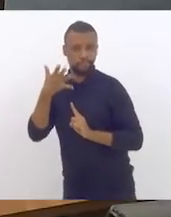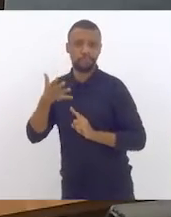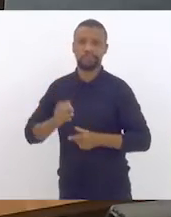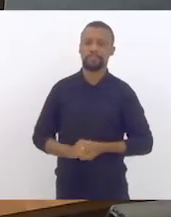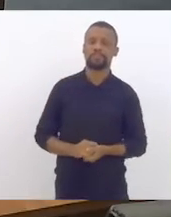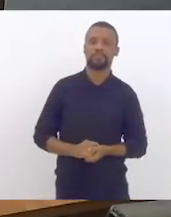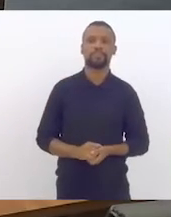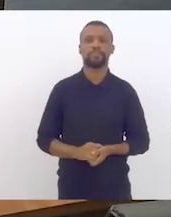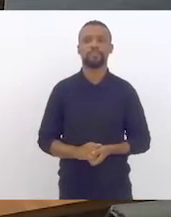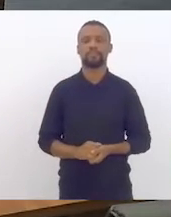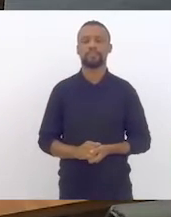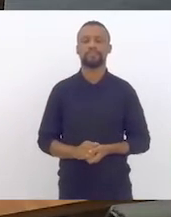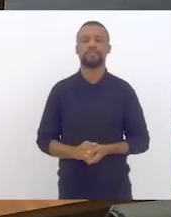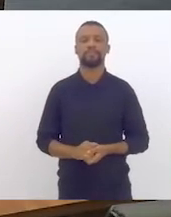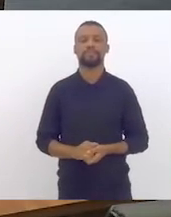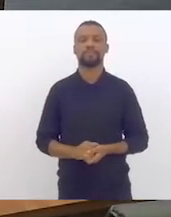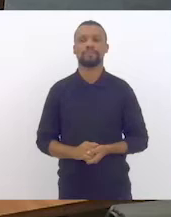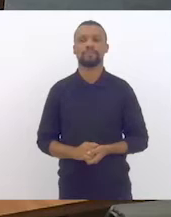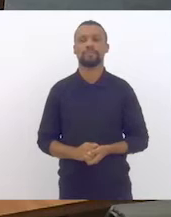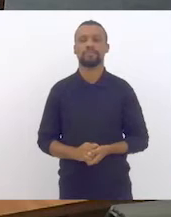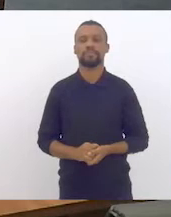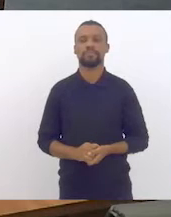E aí